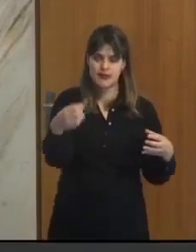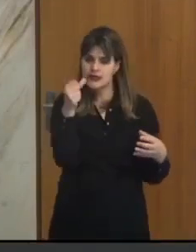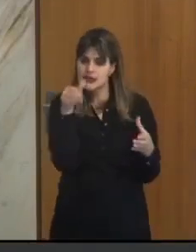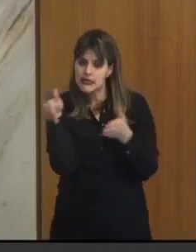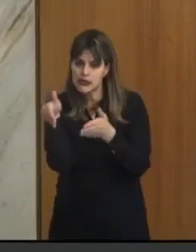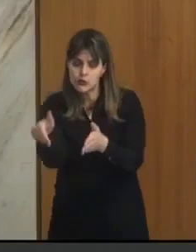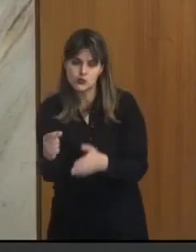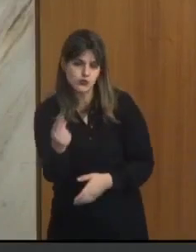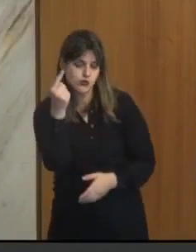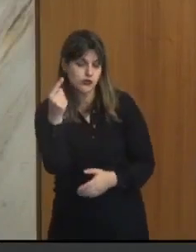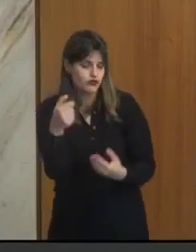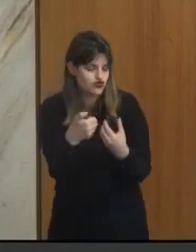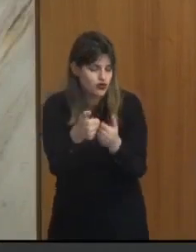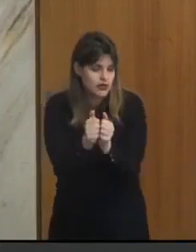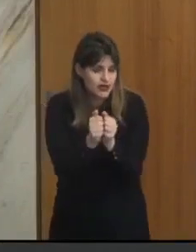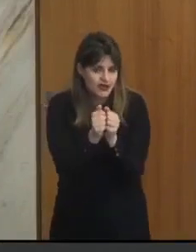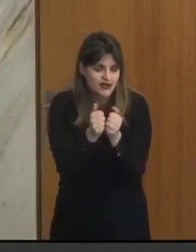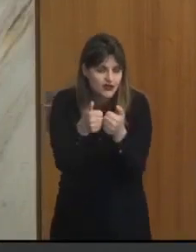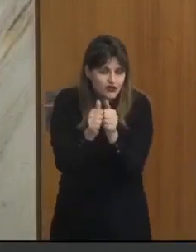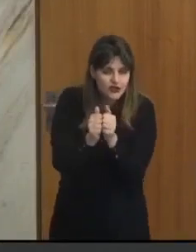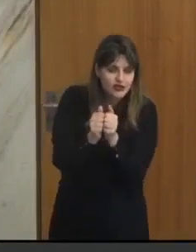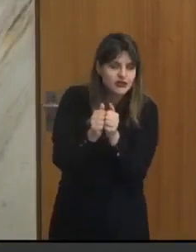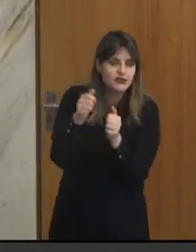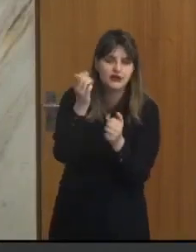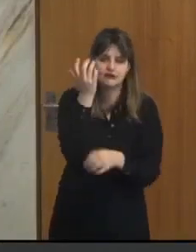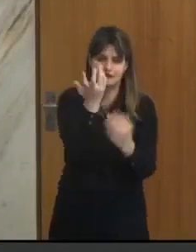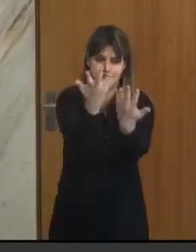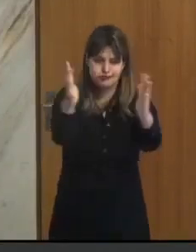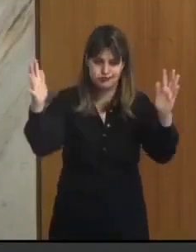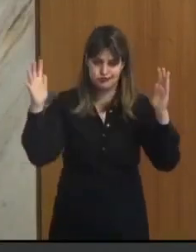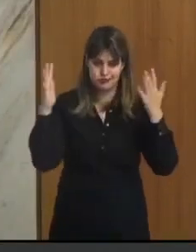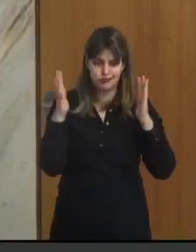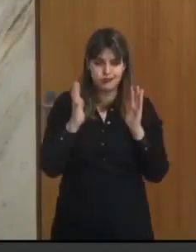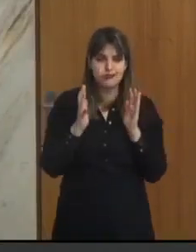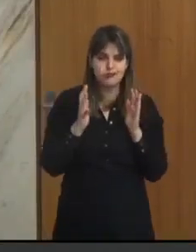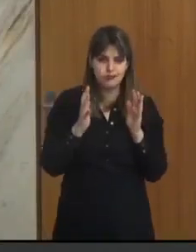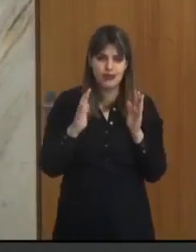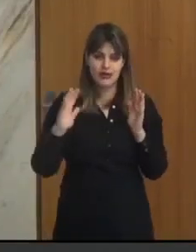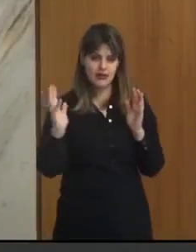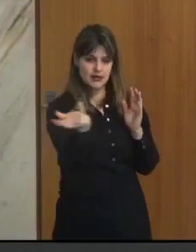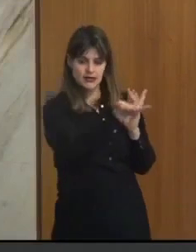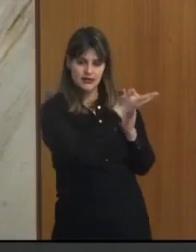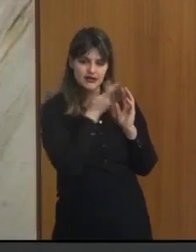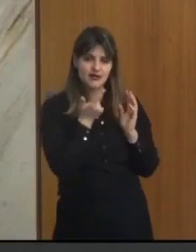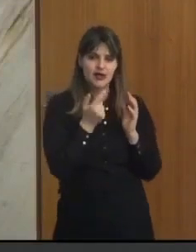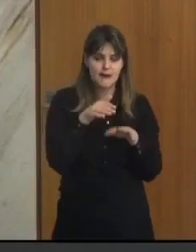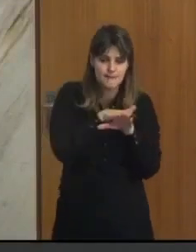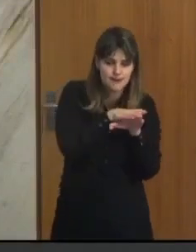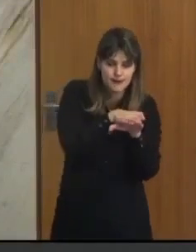Anços, escondida de todos os lados por bosques frondosos, rodeada de mananciais férteis em